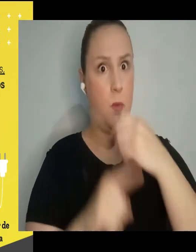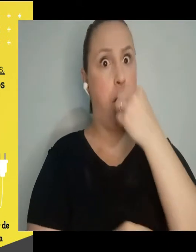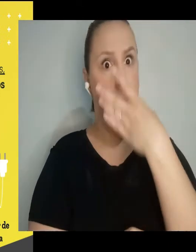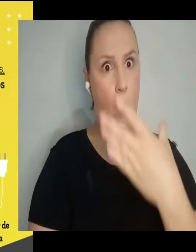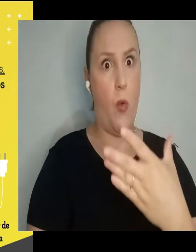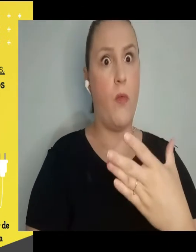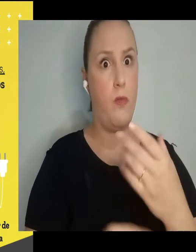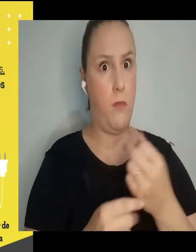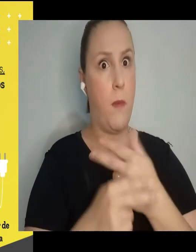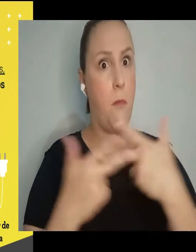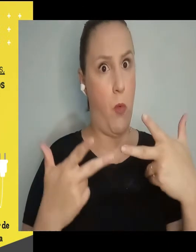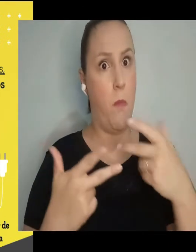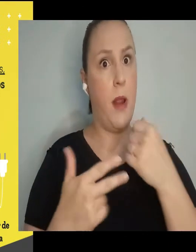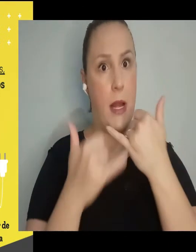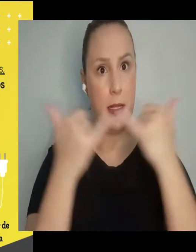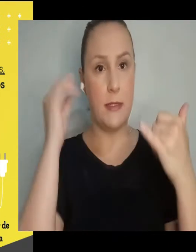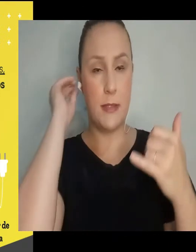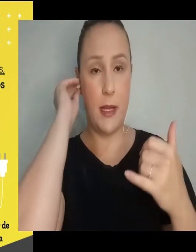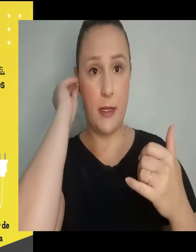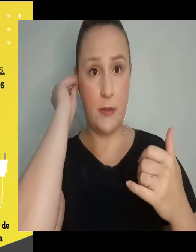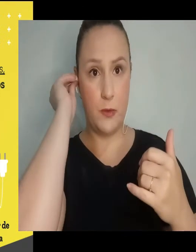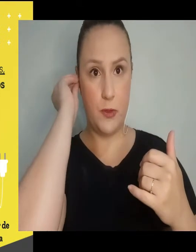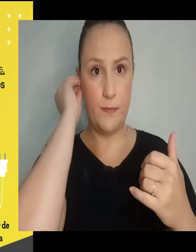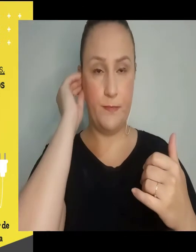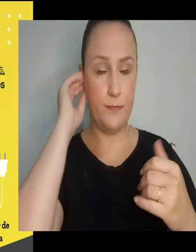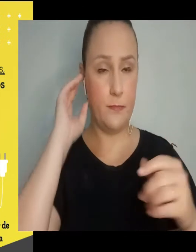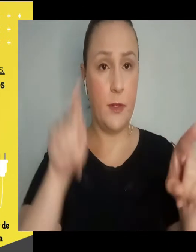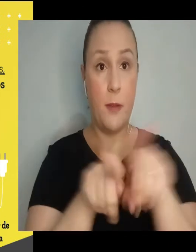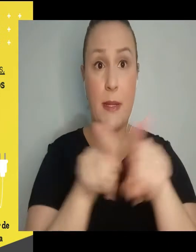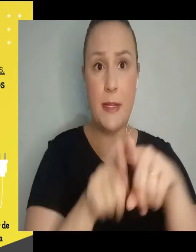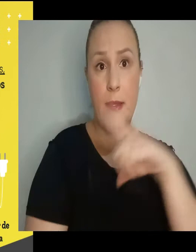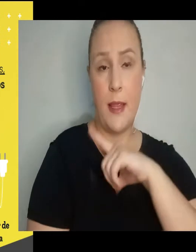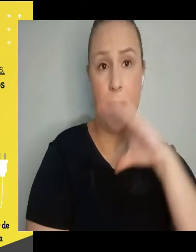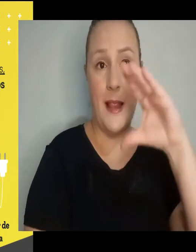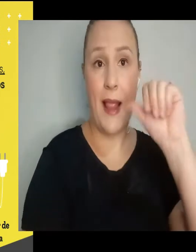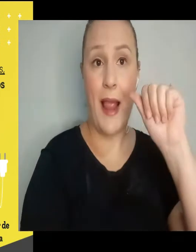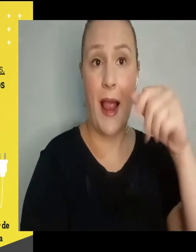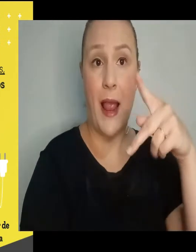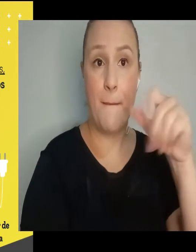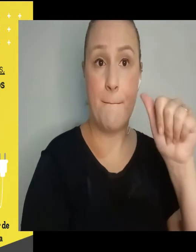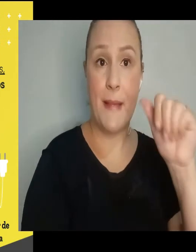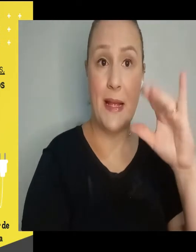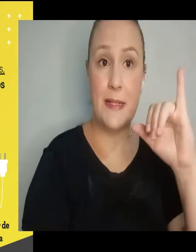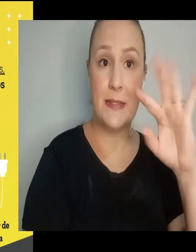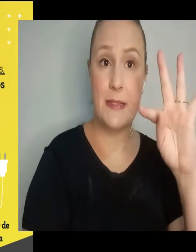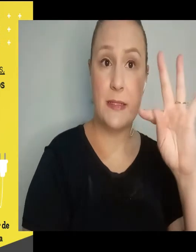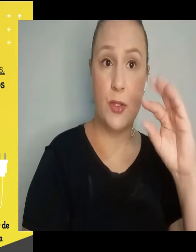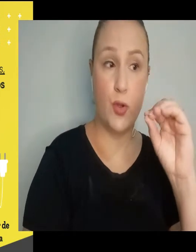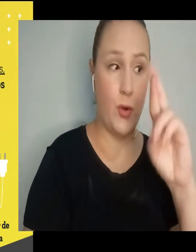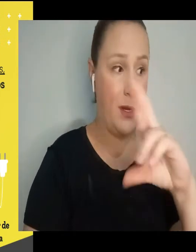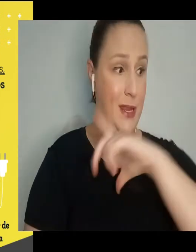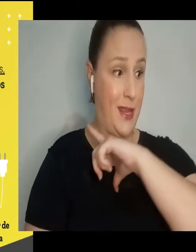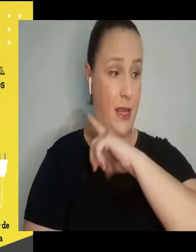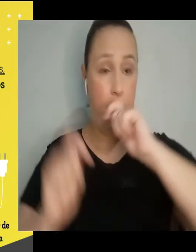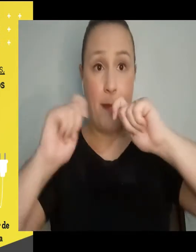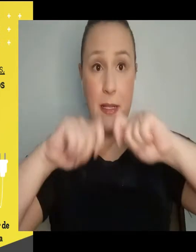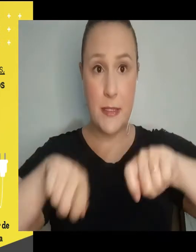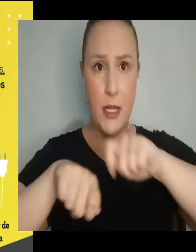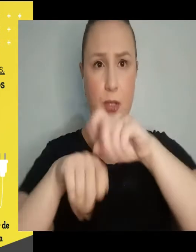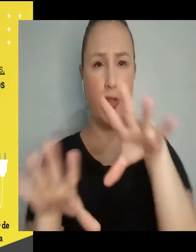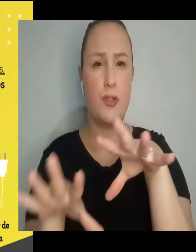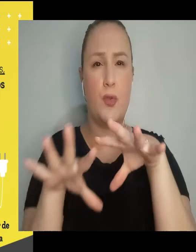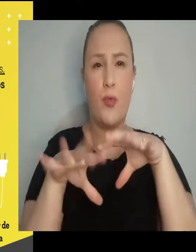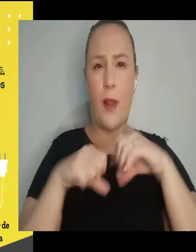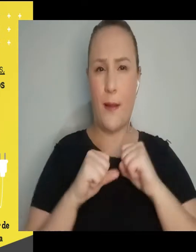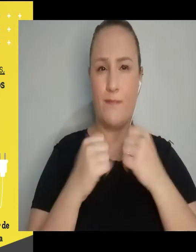são feitos de metais, porque metais são bons condutores elétricos. Temos também, então, o capacitor, que ele